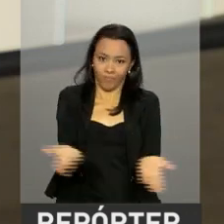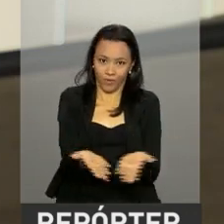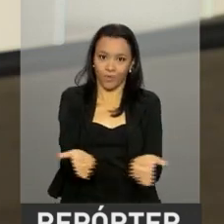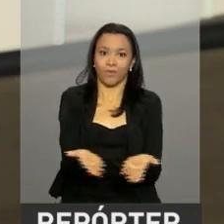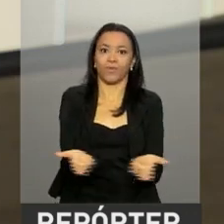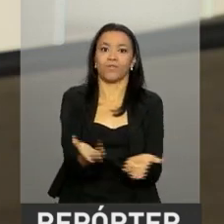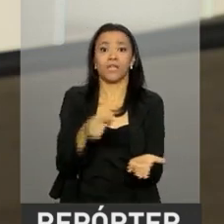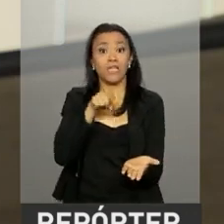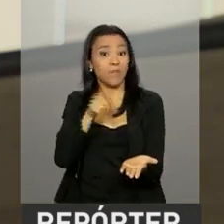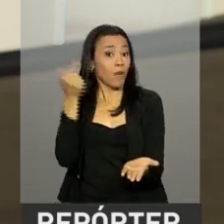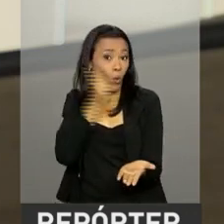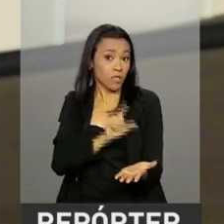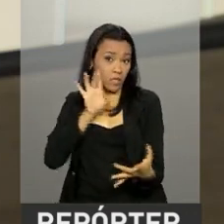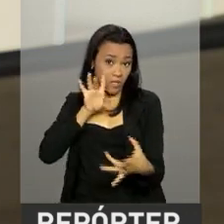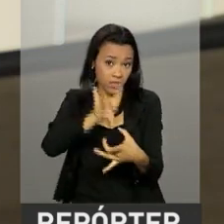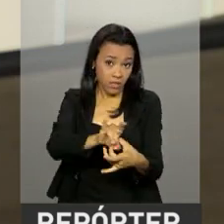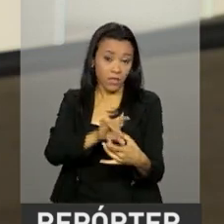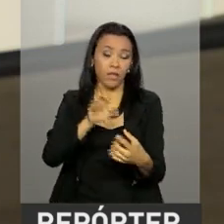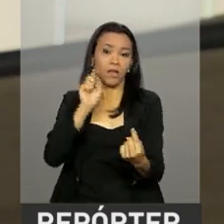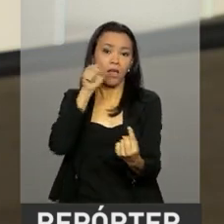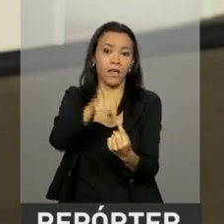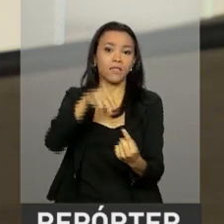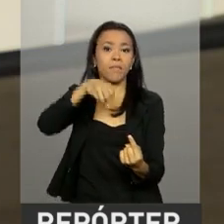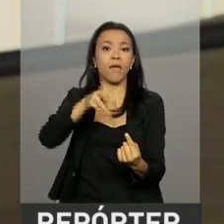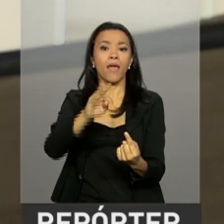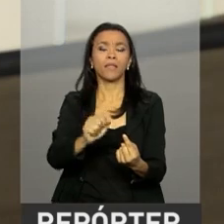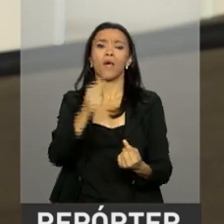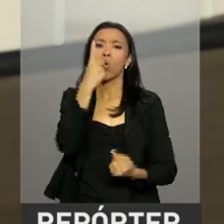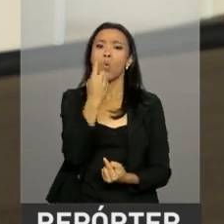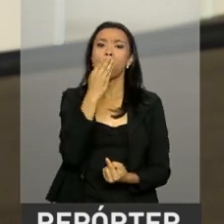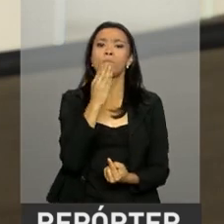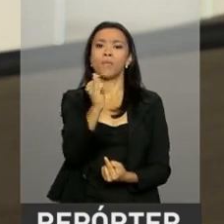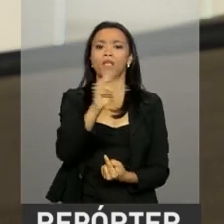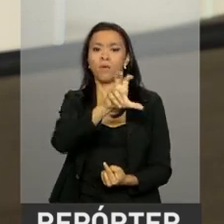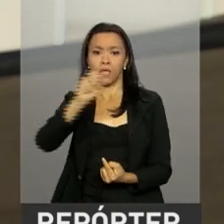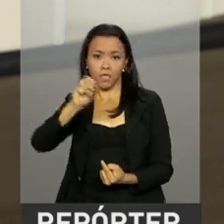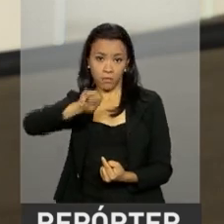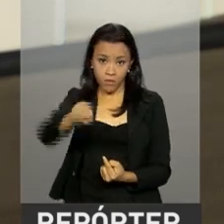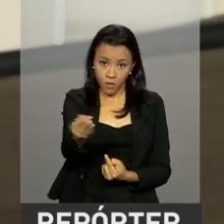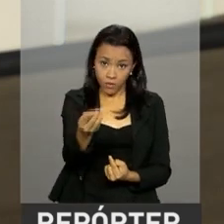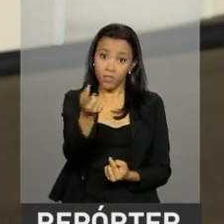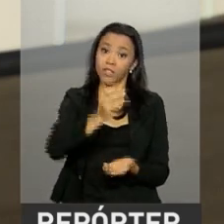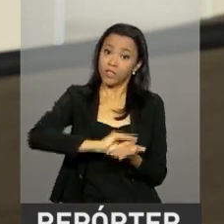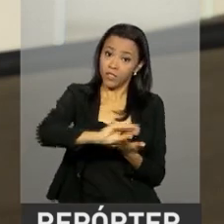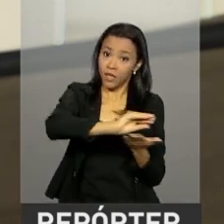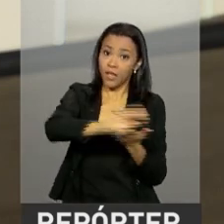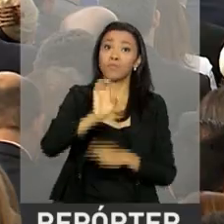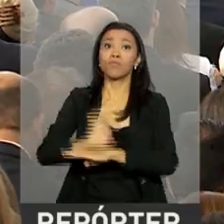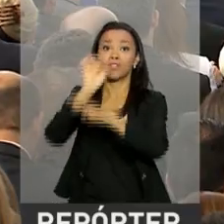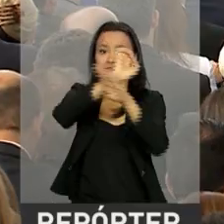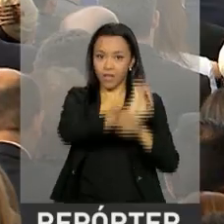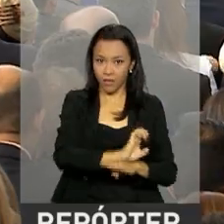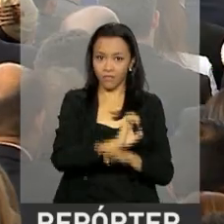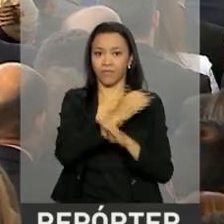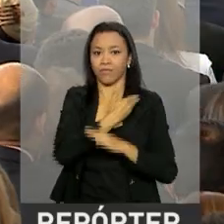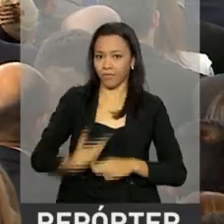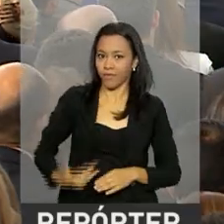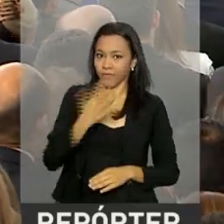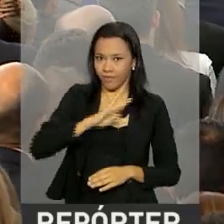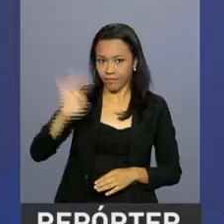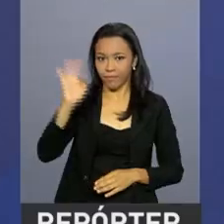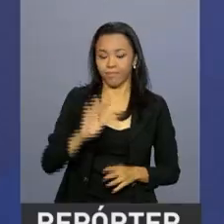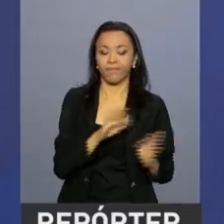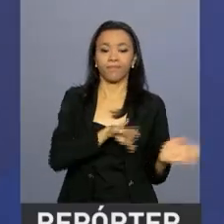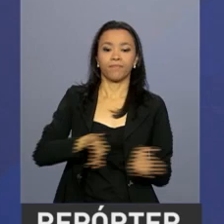virar realidade o governo federal Vai destinar R bilhão e meio de reais para os estados que significa em termos